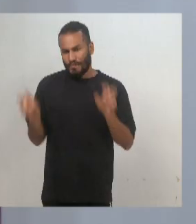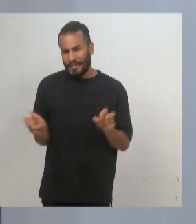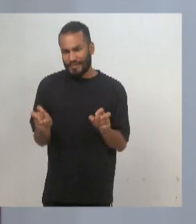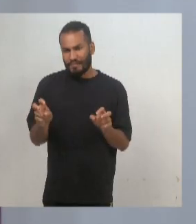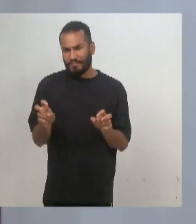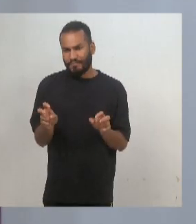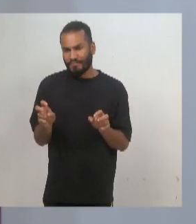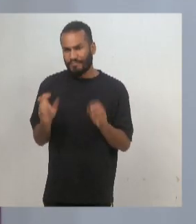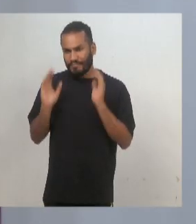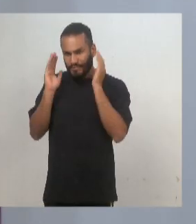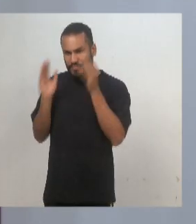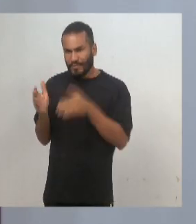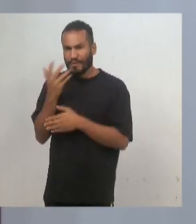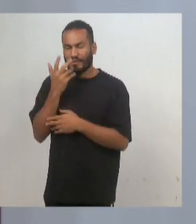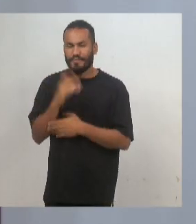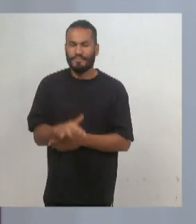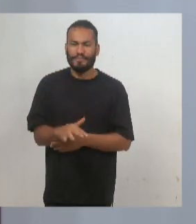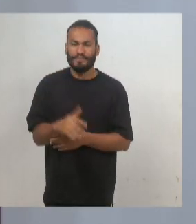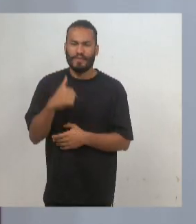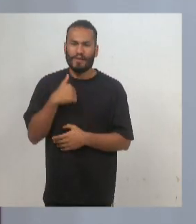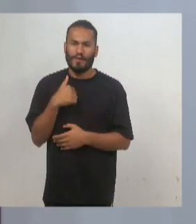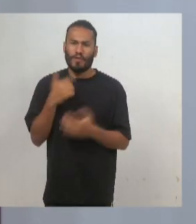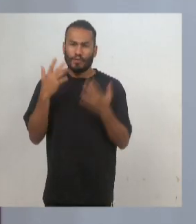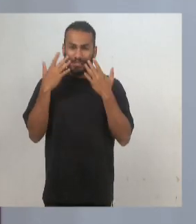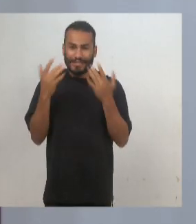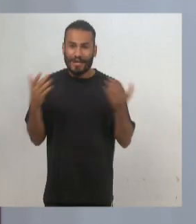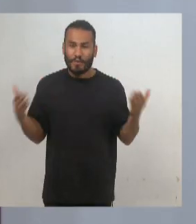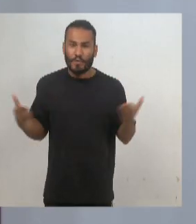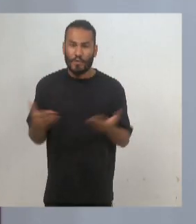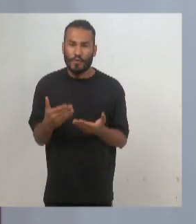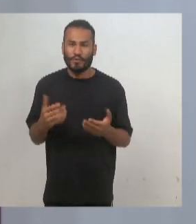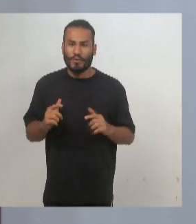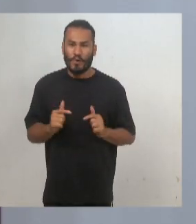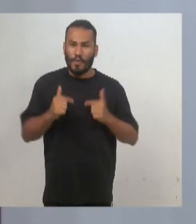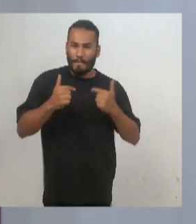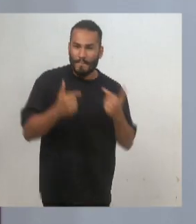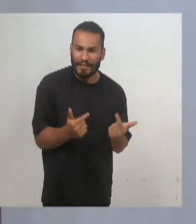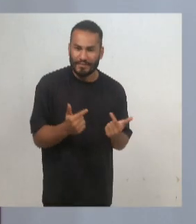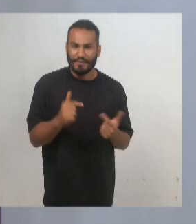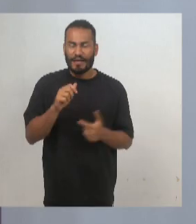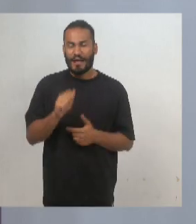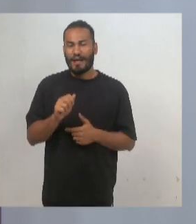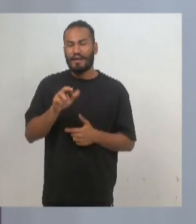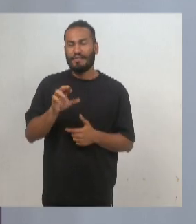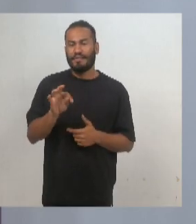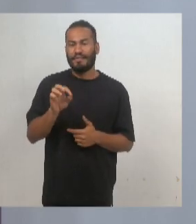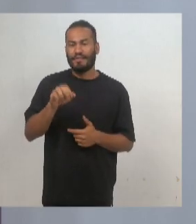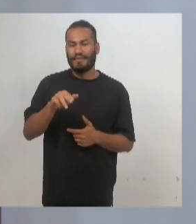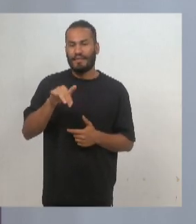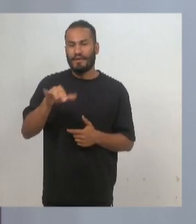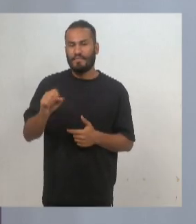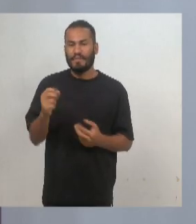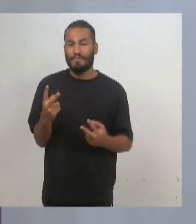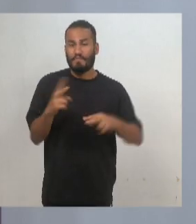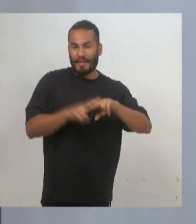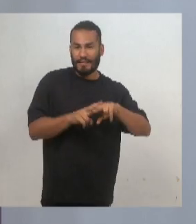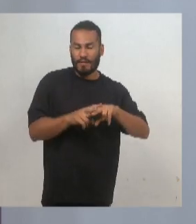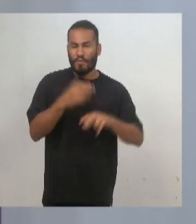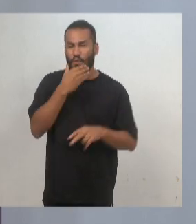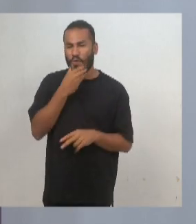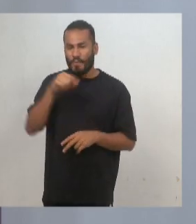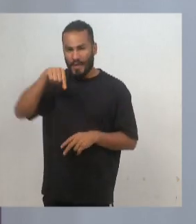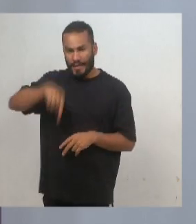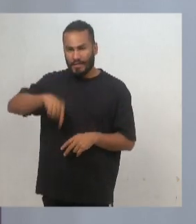questões voltadas às crianças, eu destaco que hoje a Operação Artemis, que prendeu em flagrante um